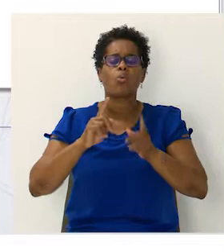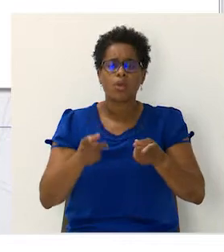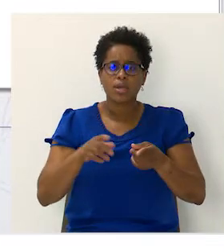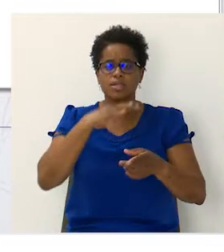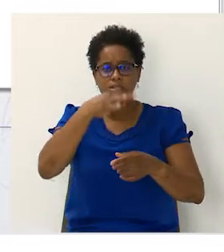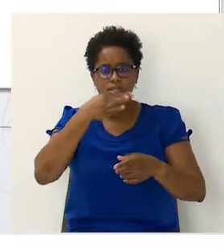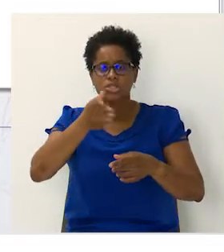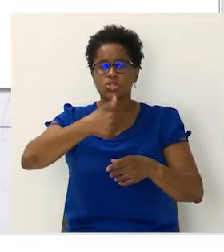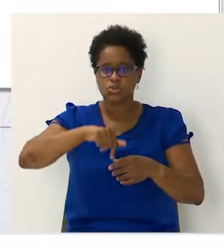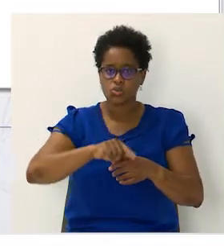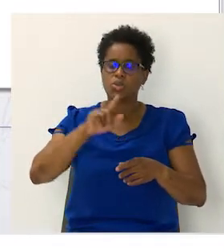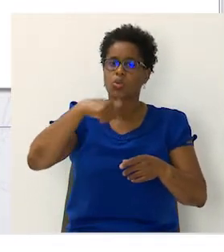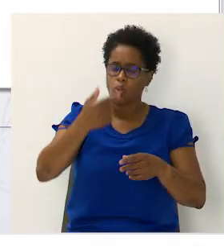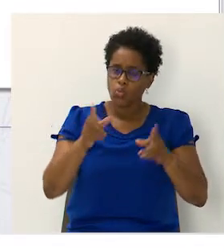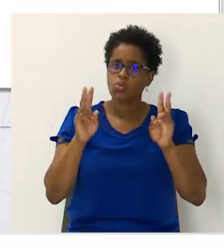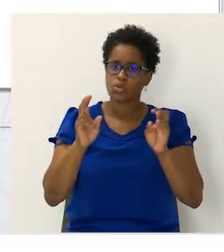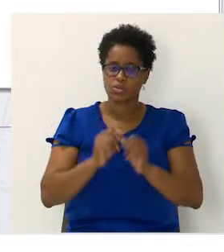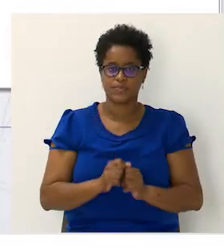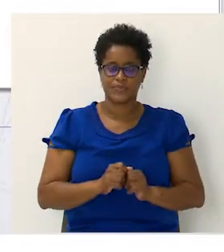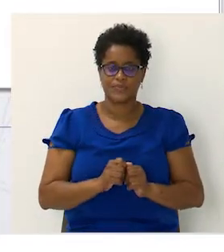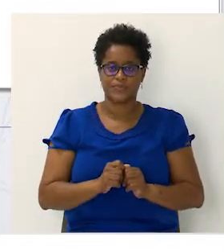diz em outro contexto. Tanto,